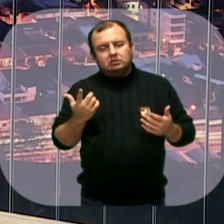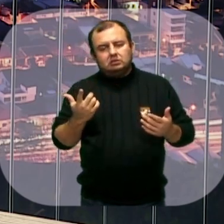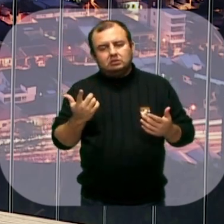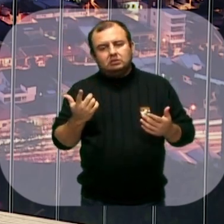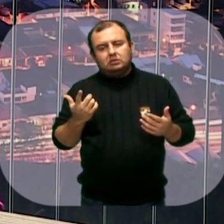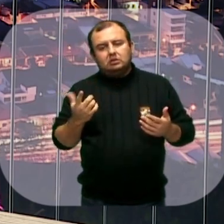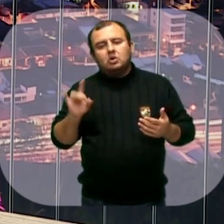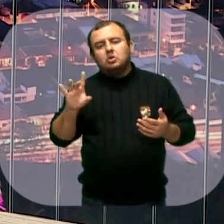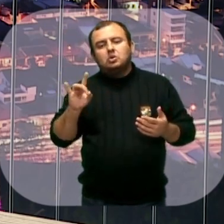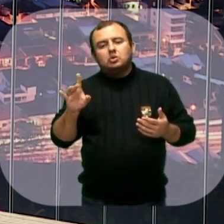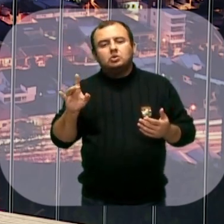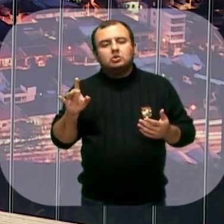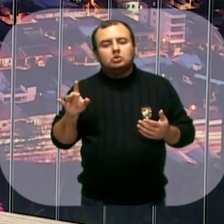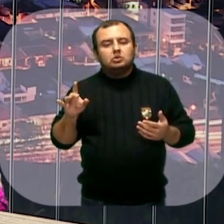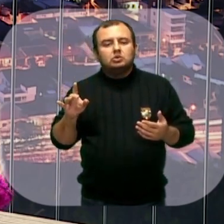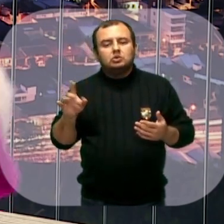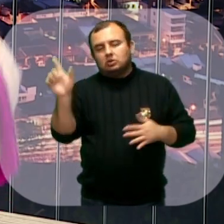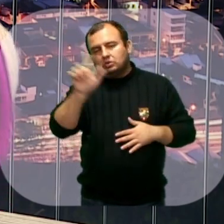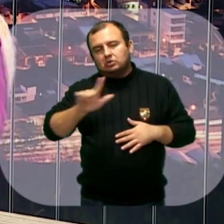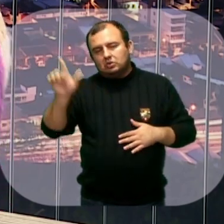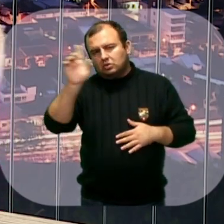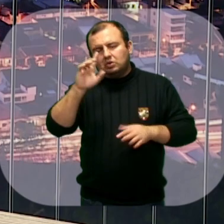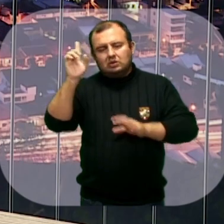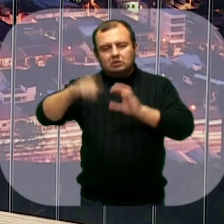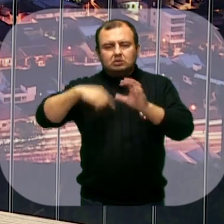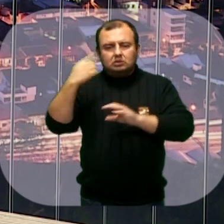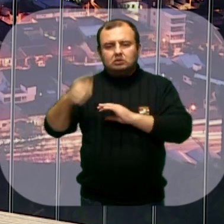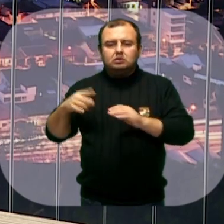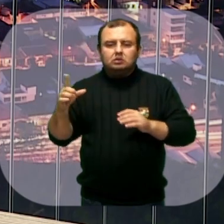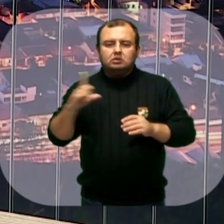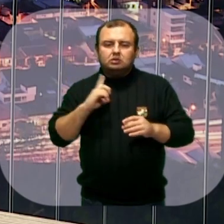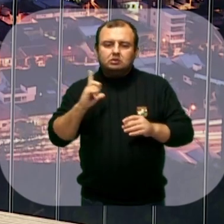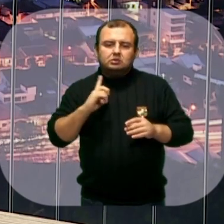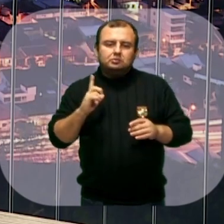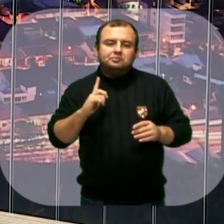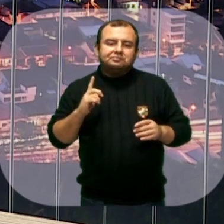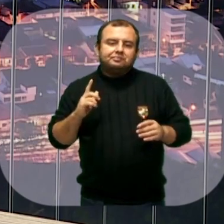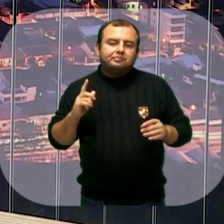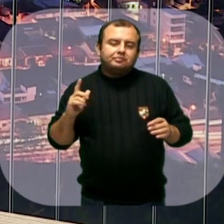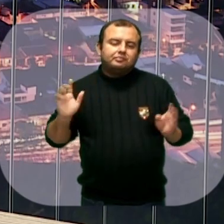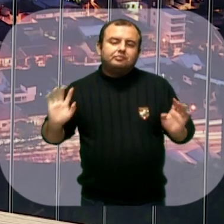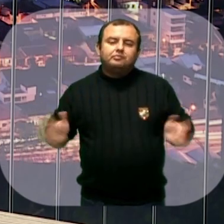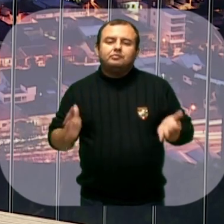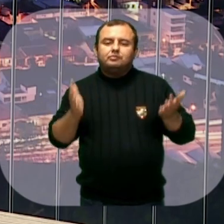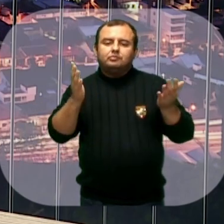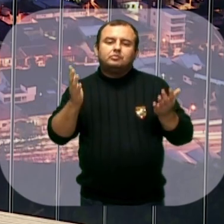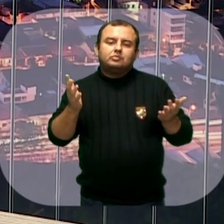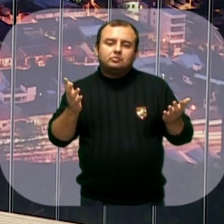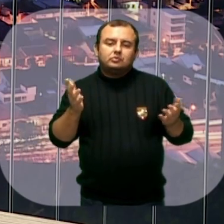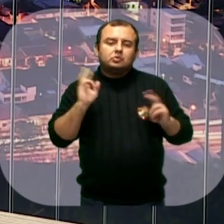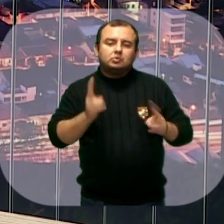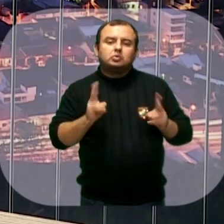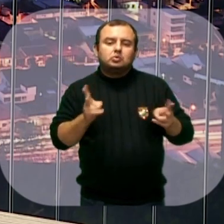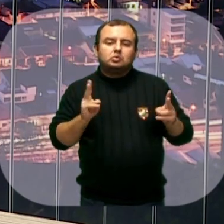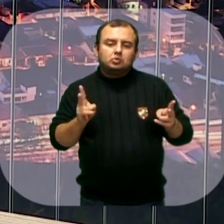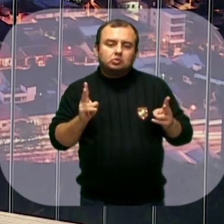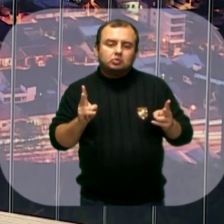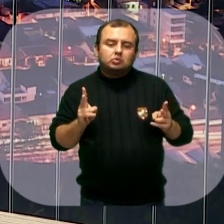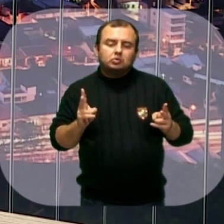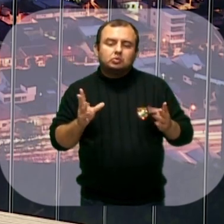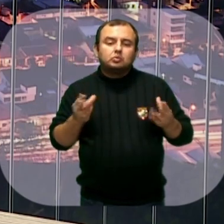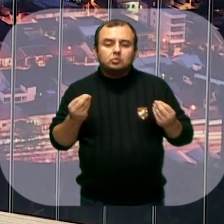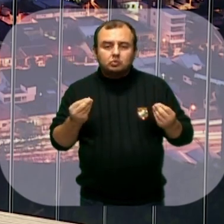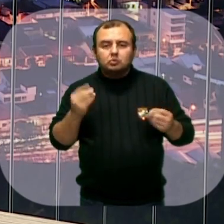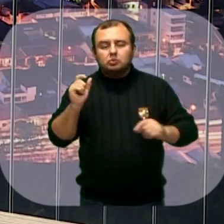alguma coisa só sobre literatura internacional. Não, mas tem muita literatura. Vamos fomentar, vamos continuar fomentando